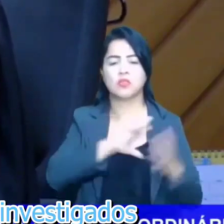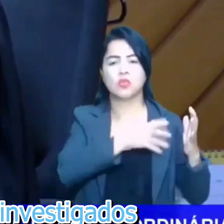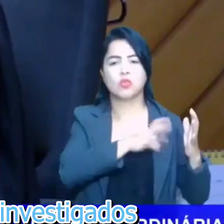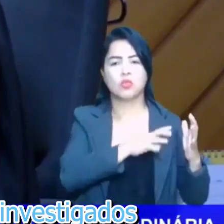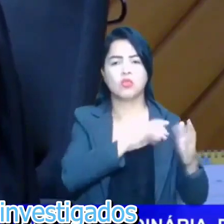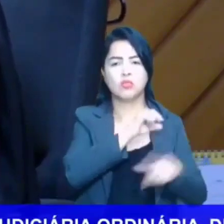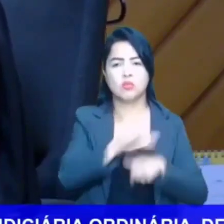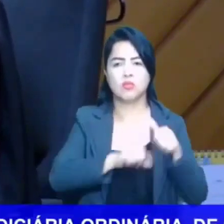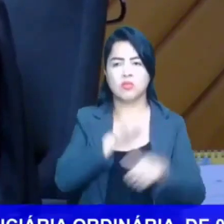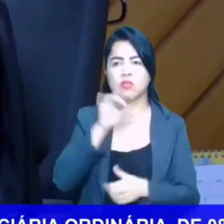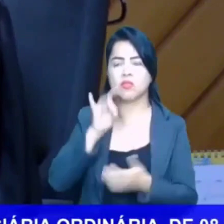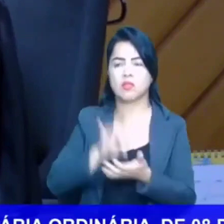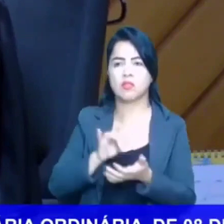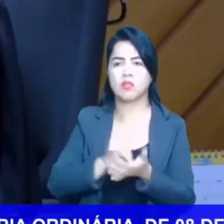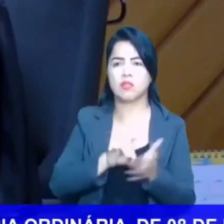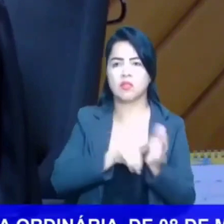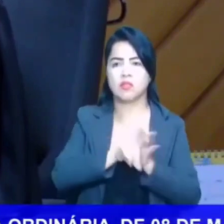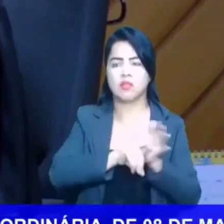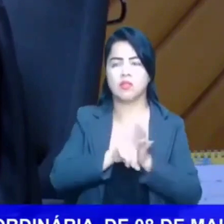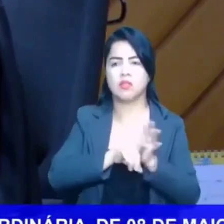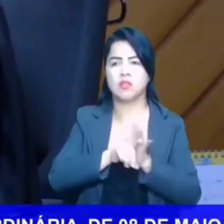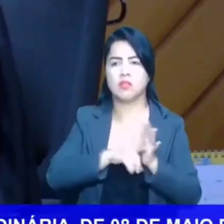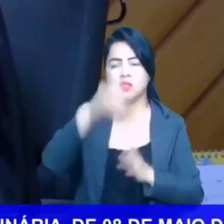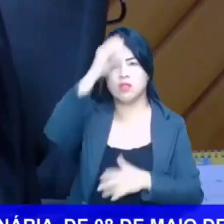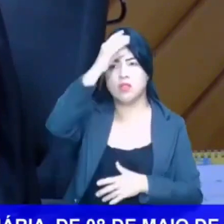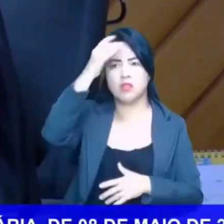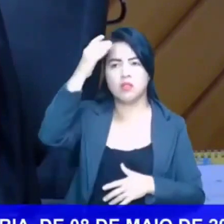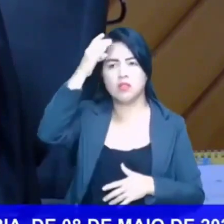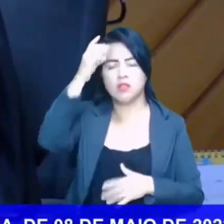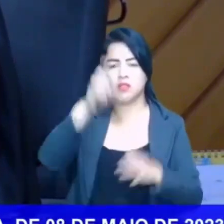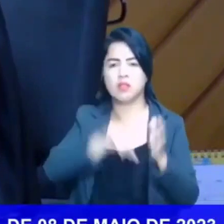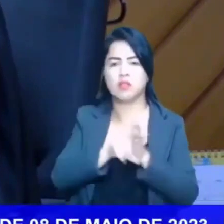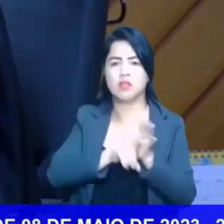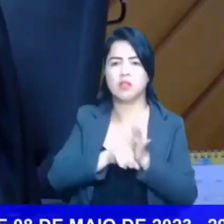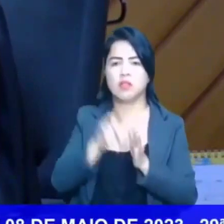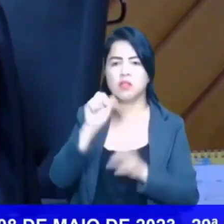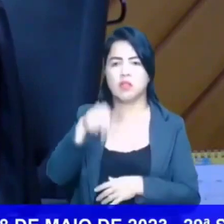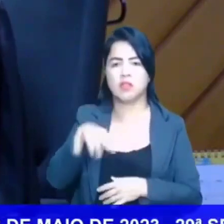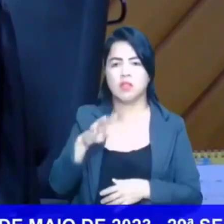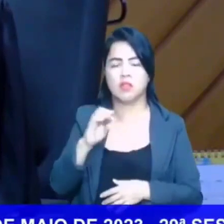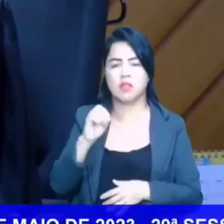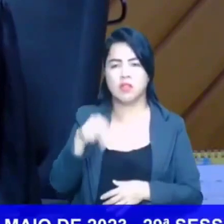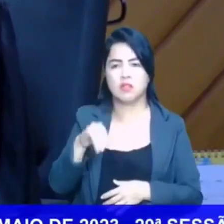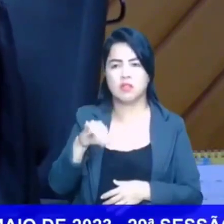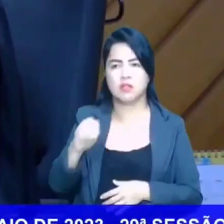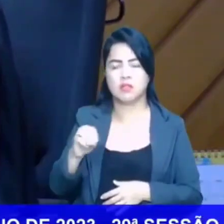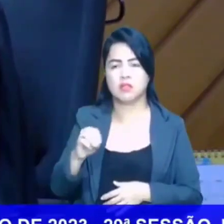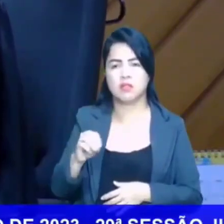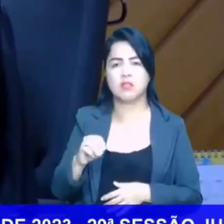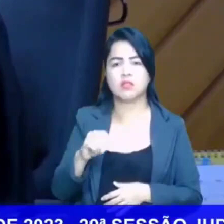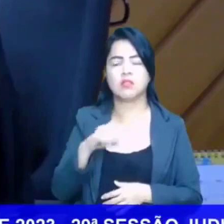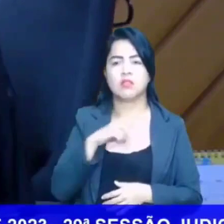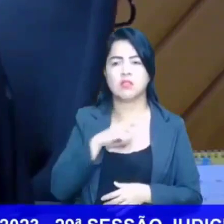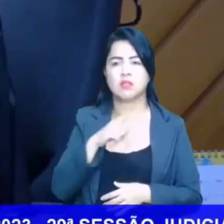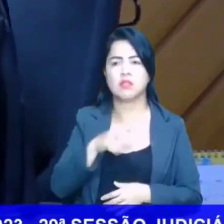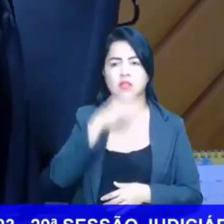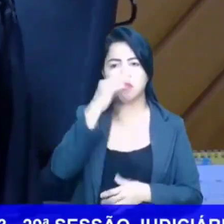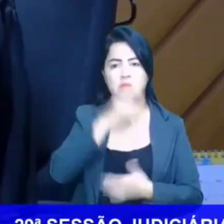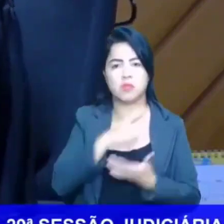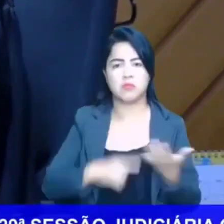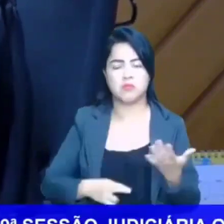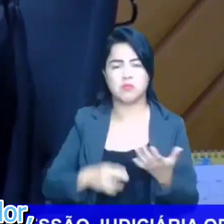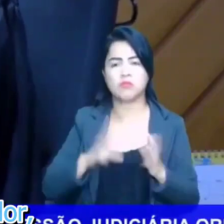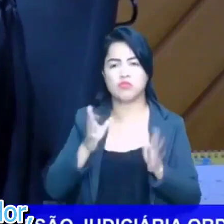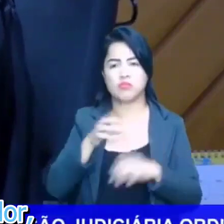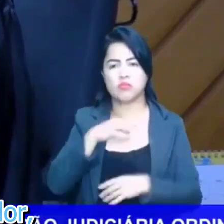verdade. Investigados, Clécio Luiz Vilhena Vieira e Antônio Pinheiro Teles Júnior. O ilustre relator está com a